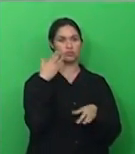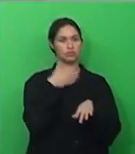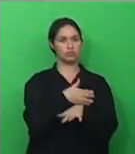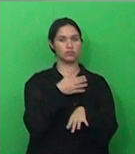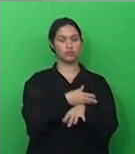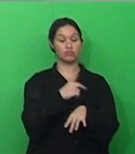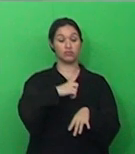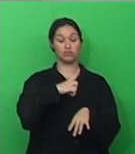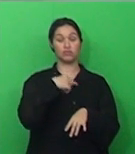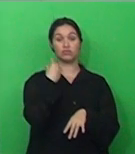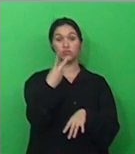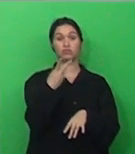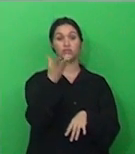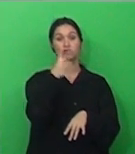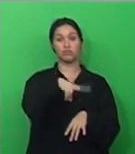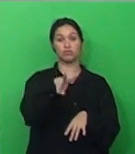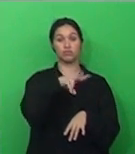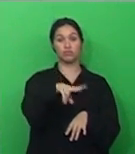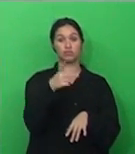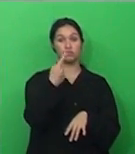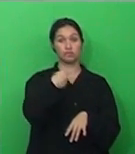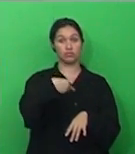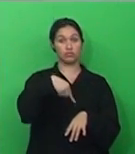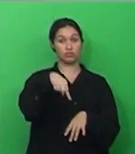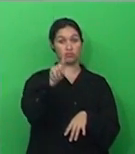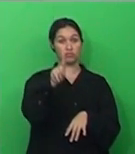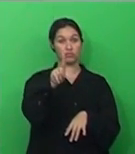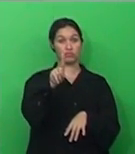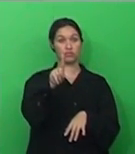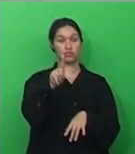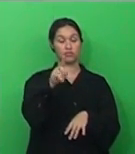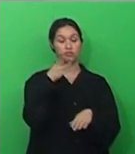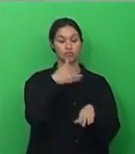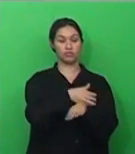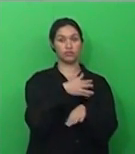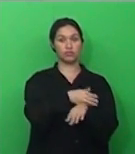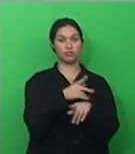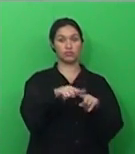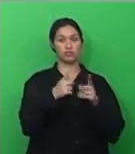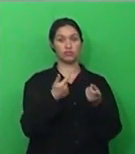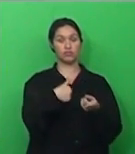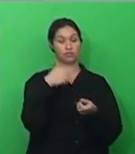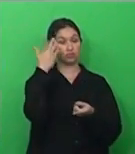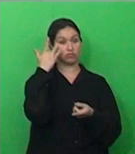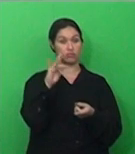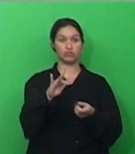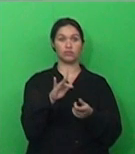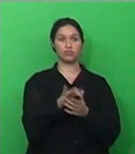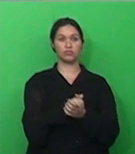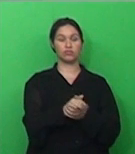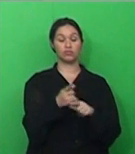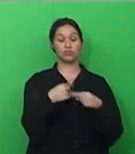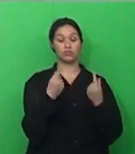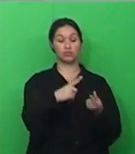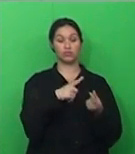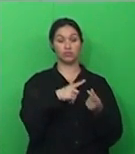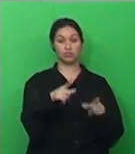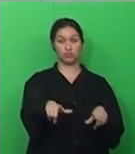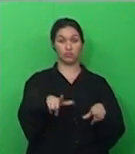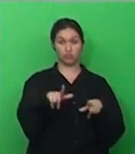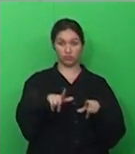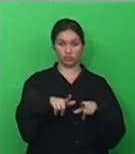para participar, mas eu não sei se alguém aqui recebeu algum convite formal. Eu não recebi. De qualquer forma, eu